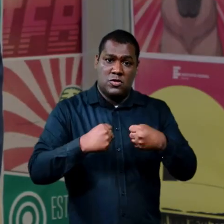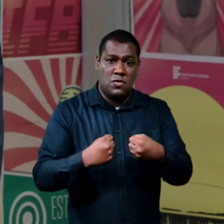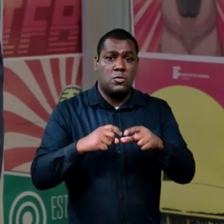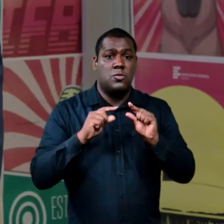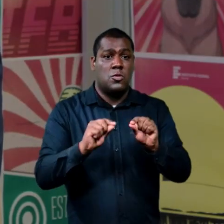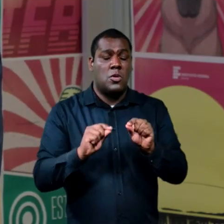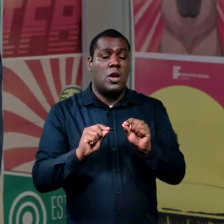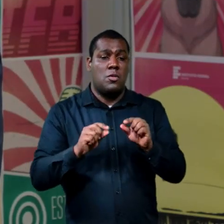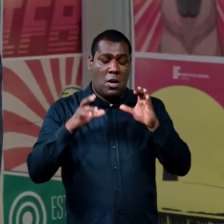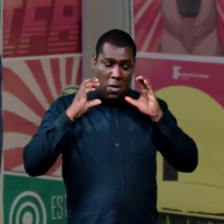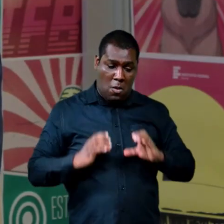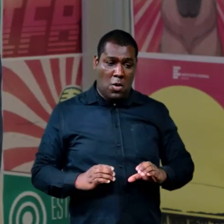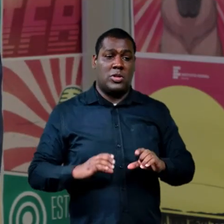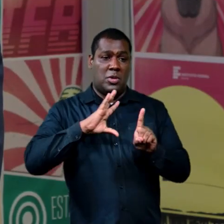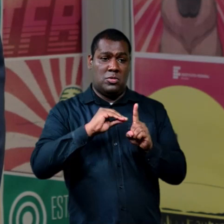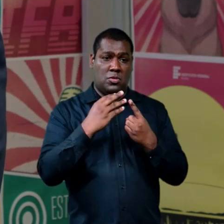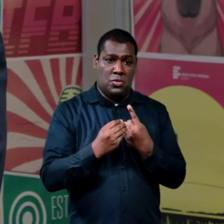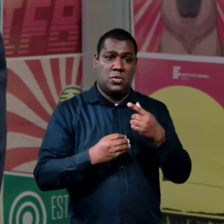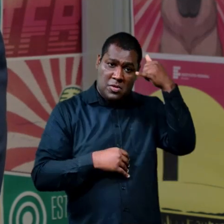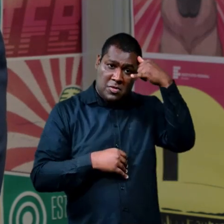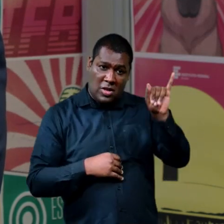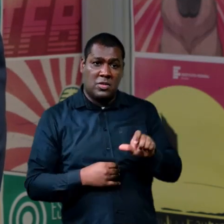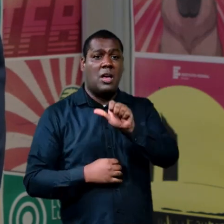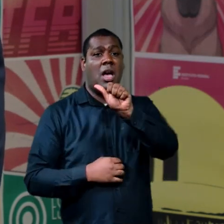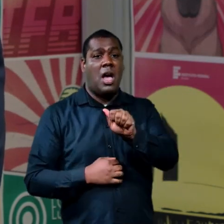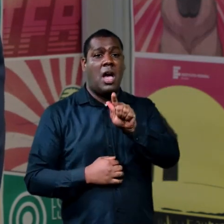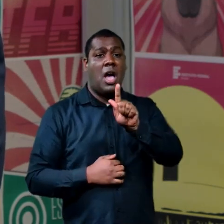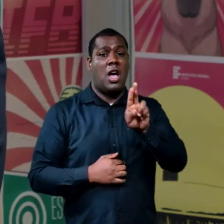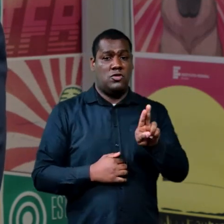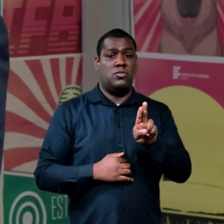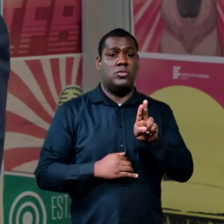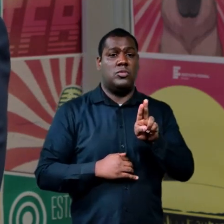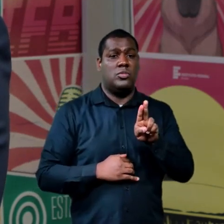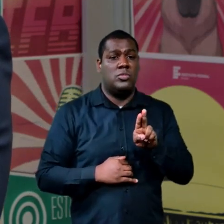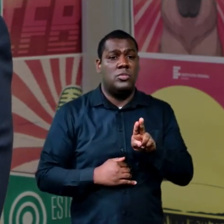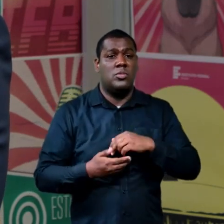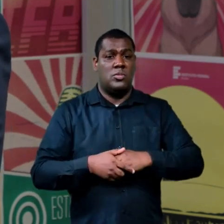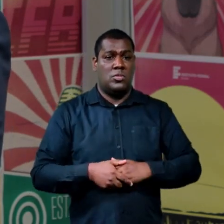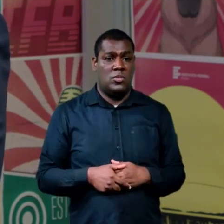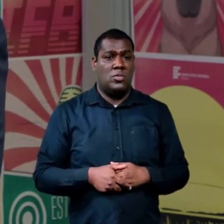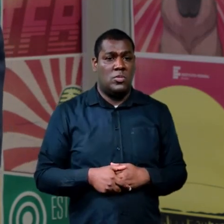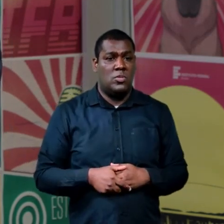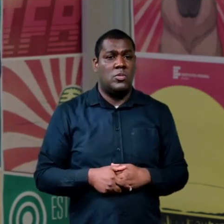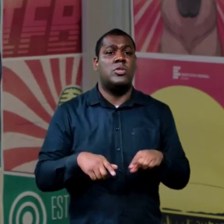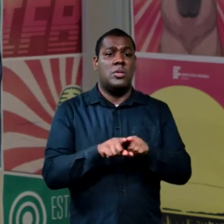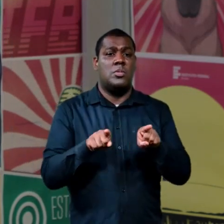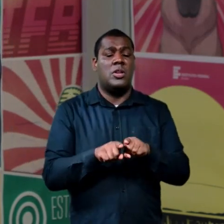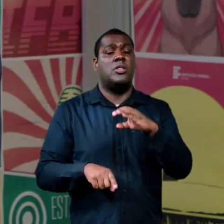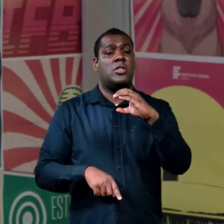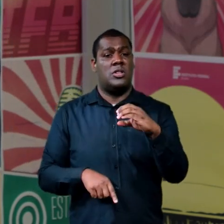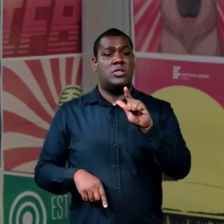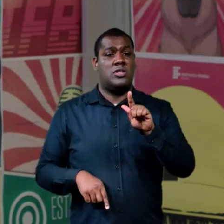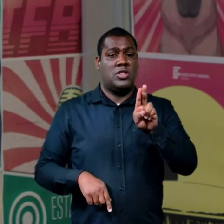exatamente essa a recomendação tanto da Advocacia Geral da União, nos seus pareceres, temos um parecer vinculante, como da Controladoria Geral